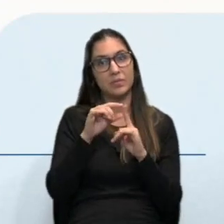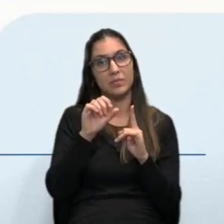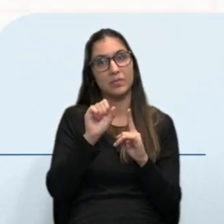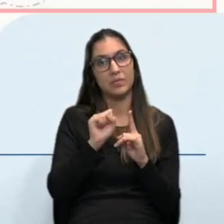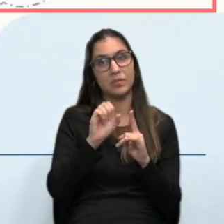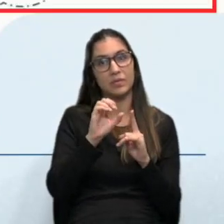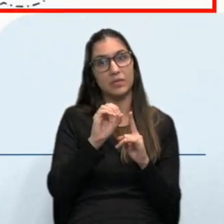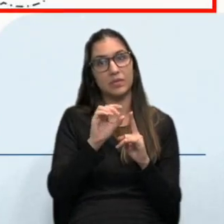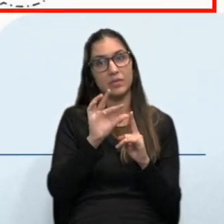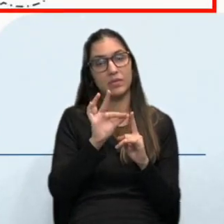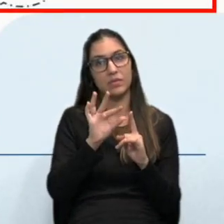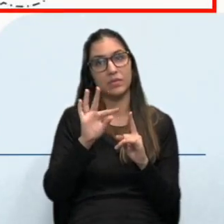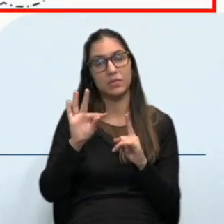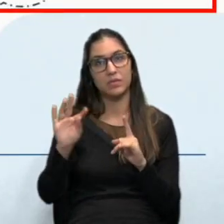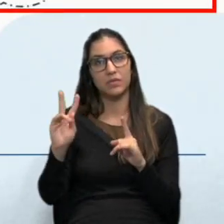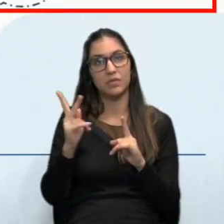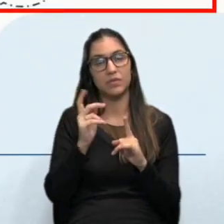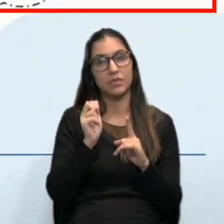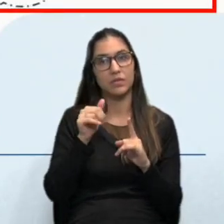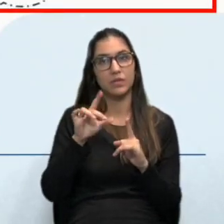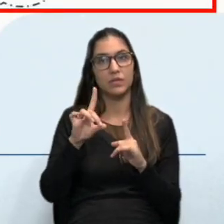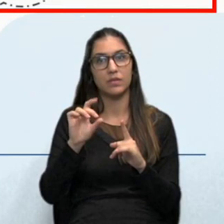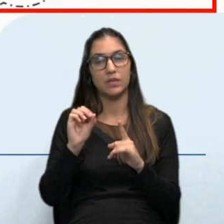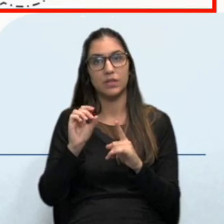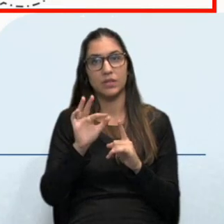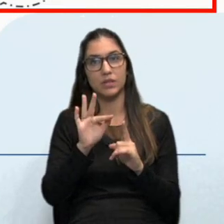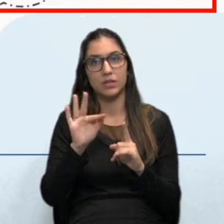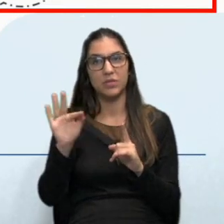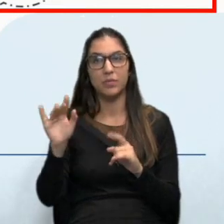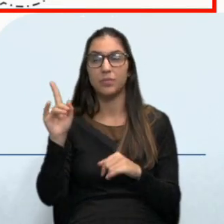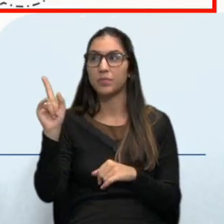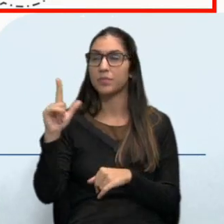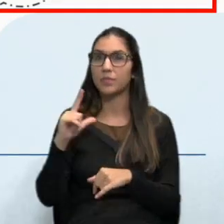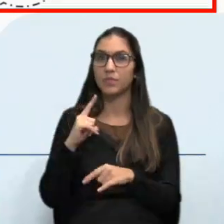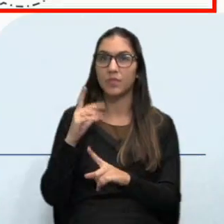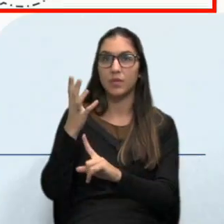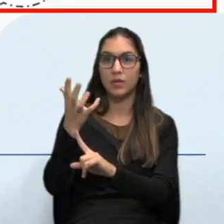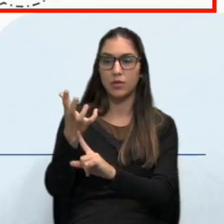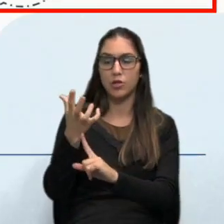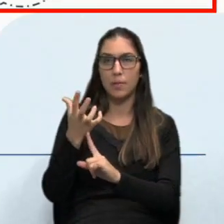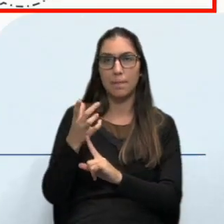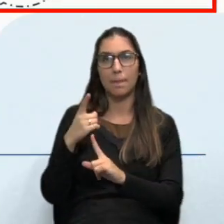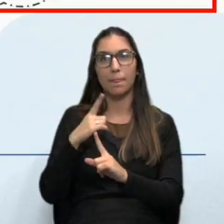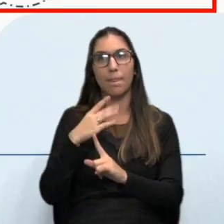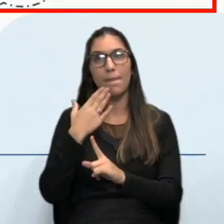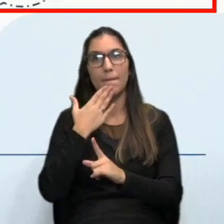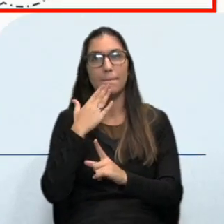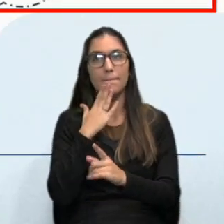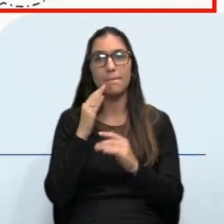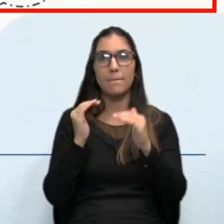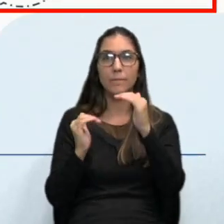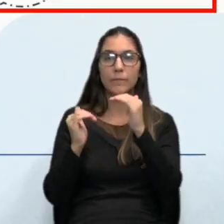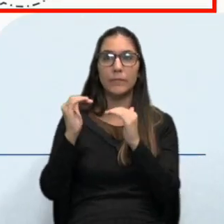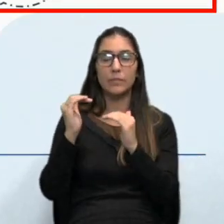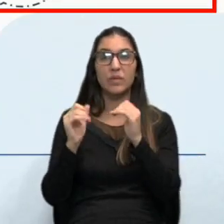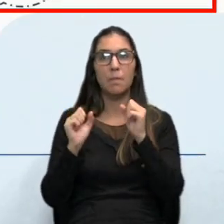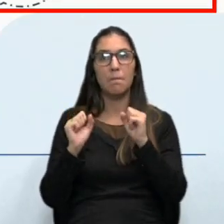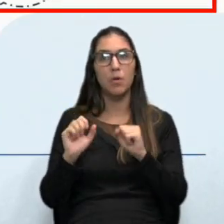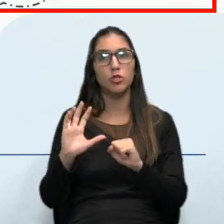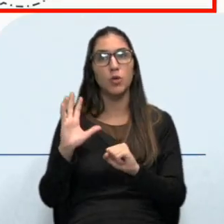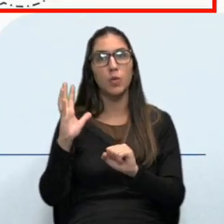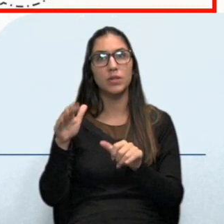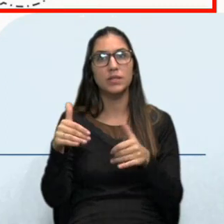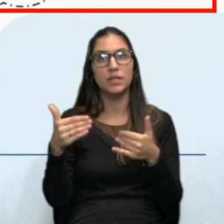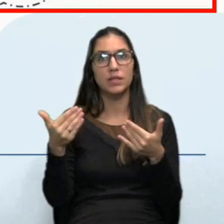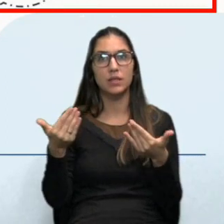handoff. E quando eu estou falando de estações radiobases, elas que têm uma cobertura irregular, pode acontecer,